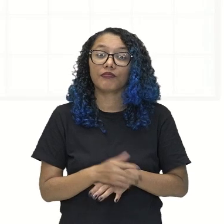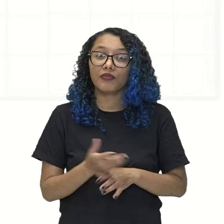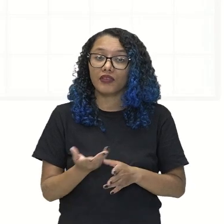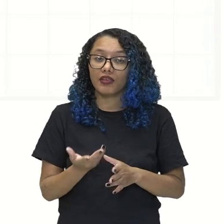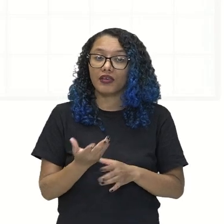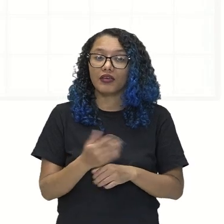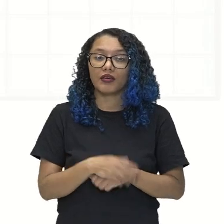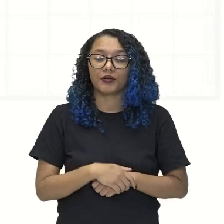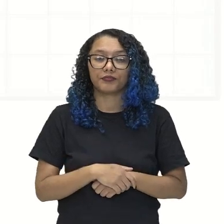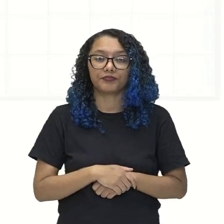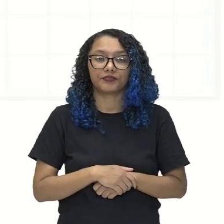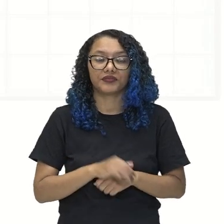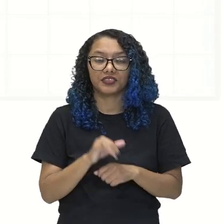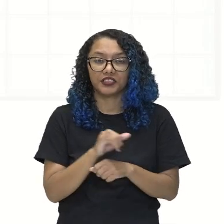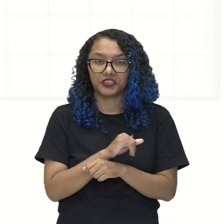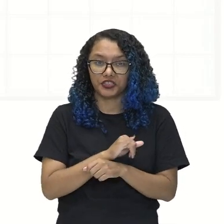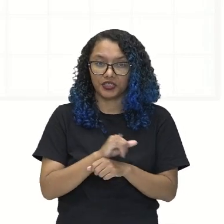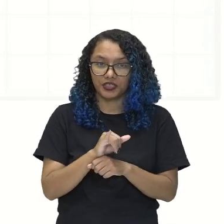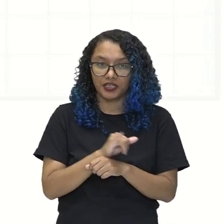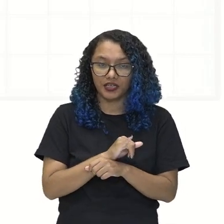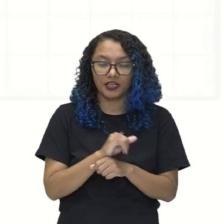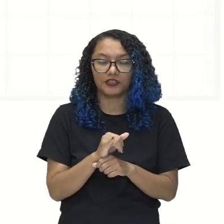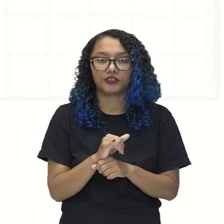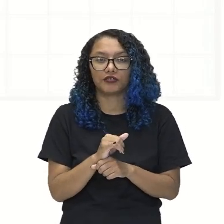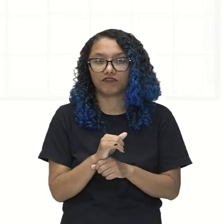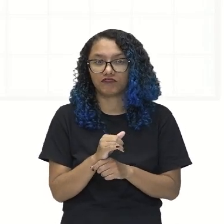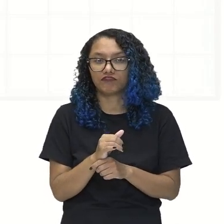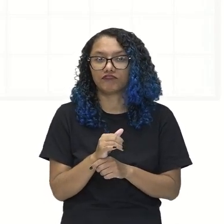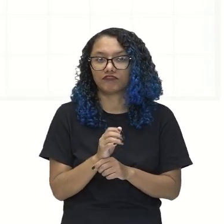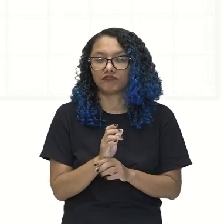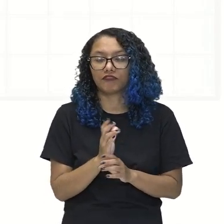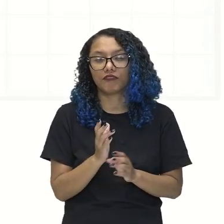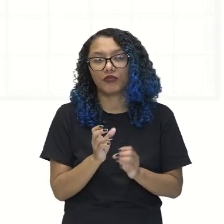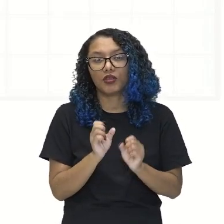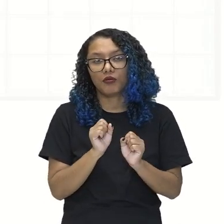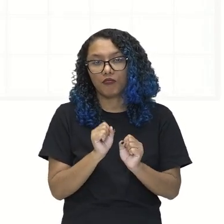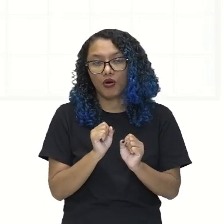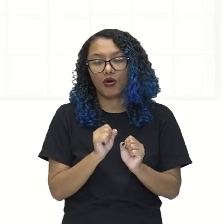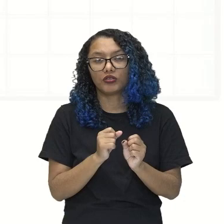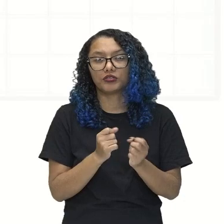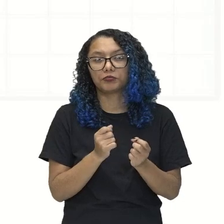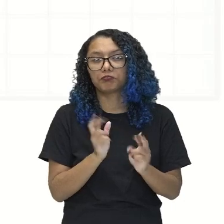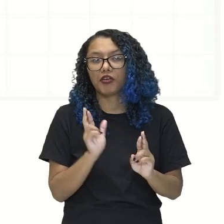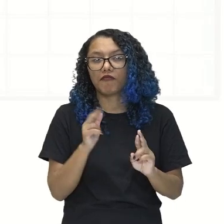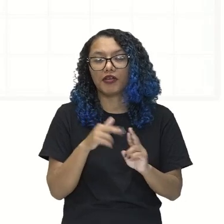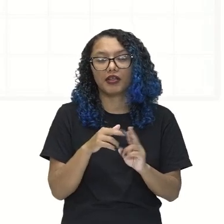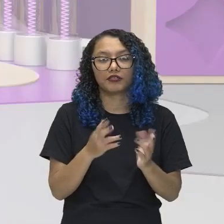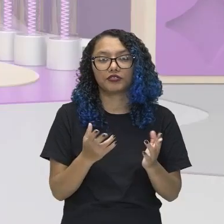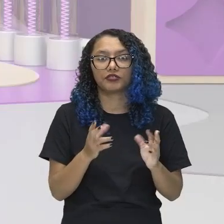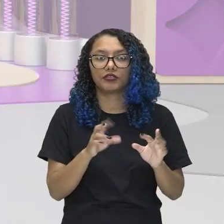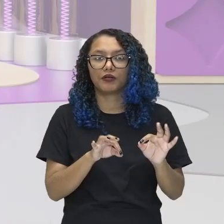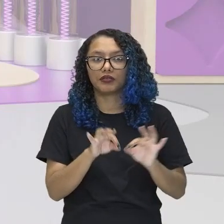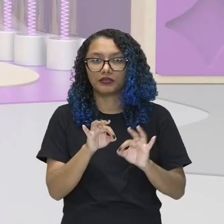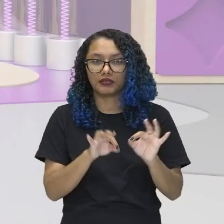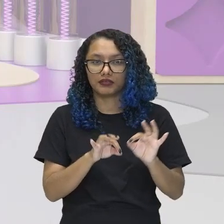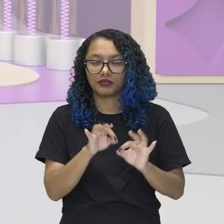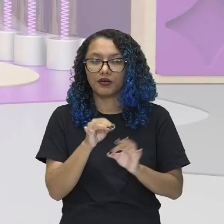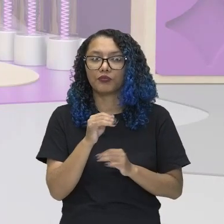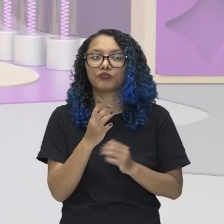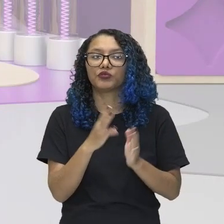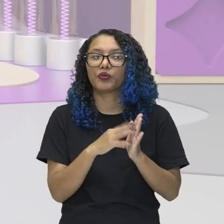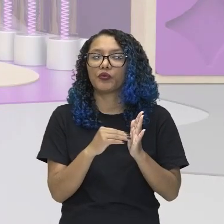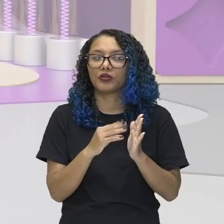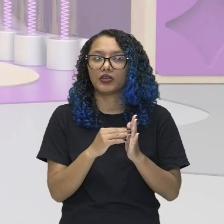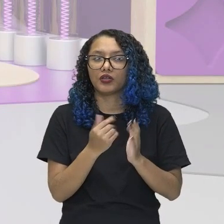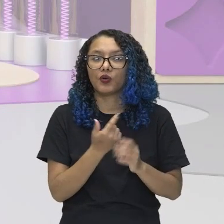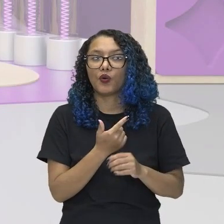tratar algumas situações diante da modelagem. Então vamos ver agora mais uma outra